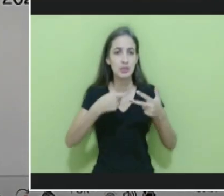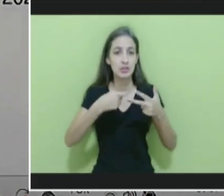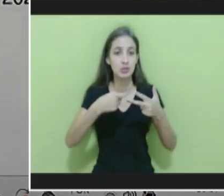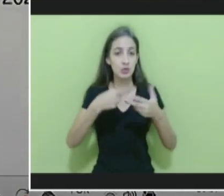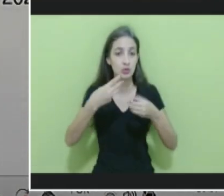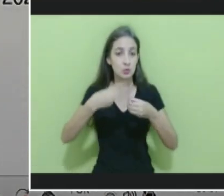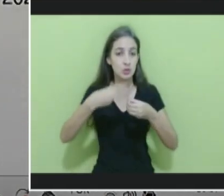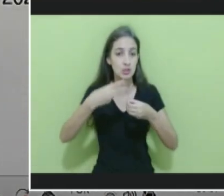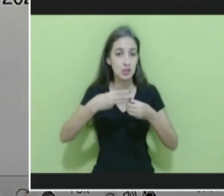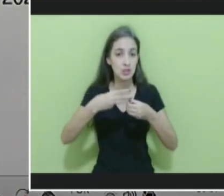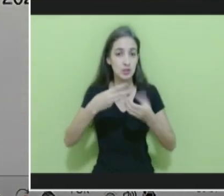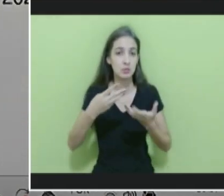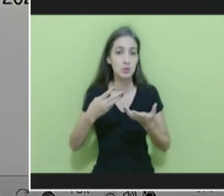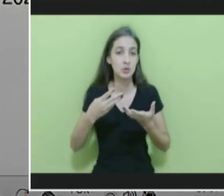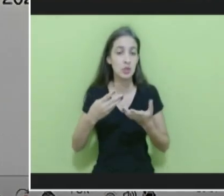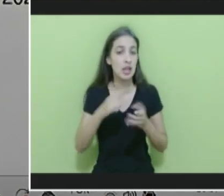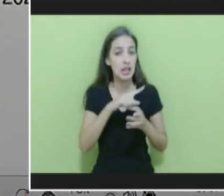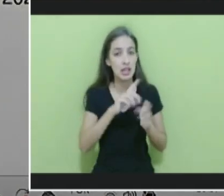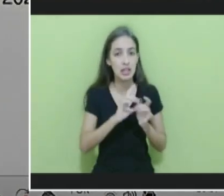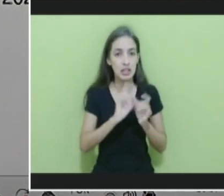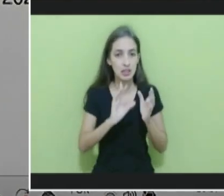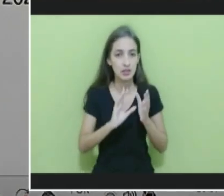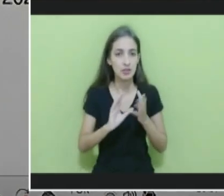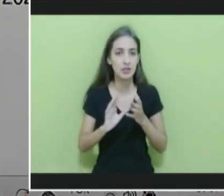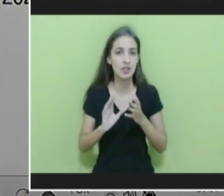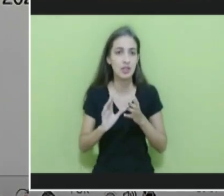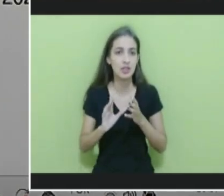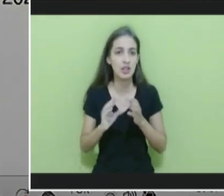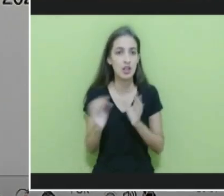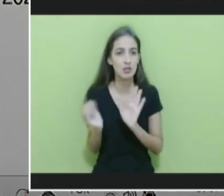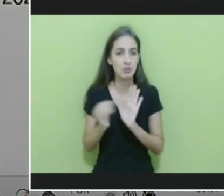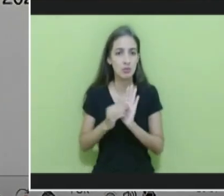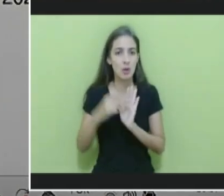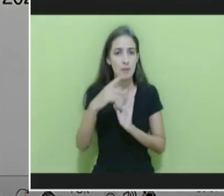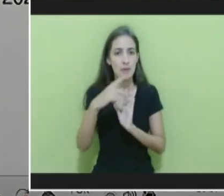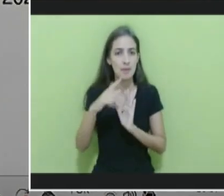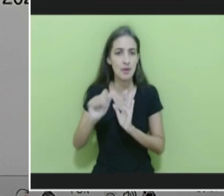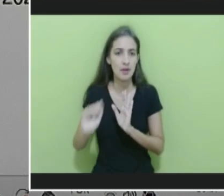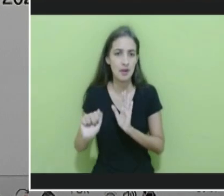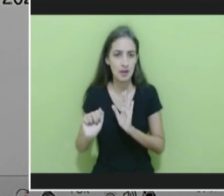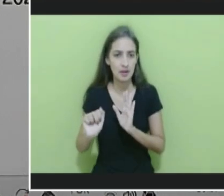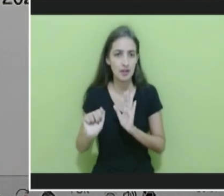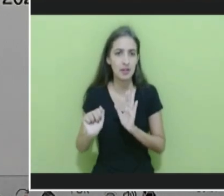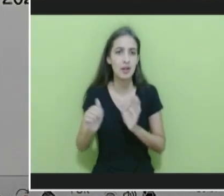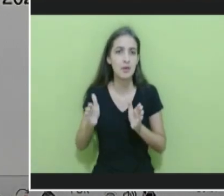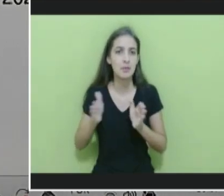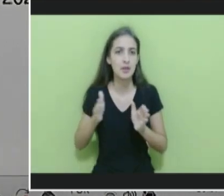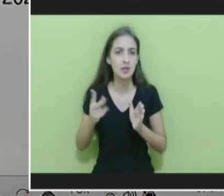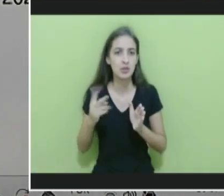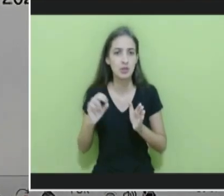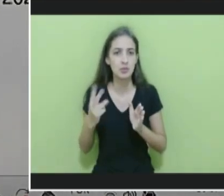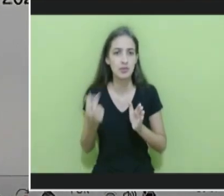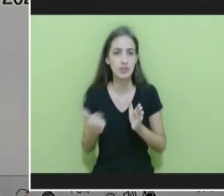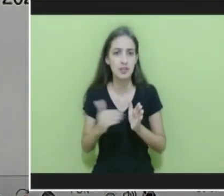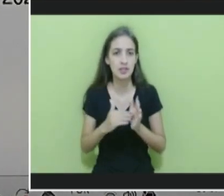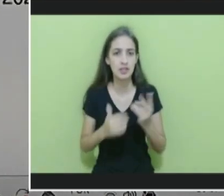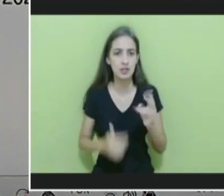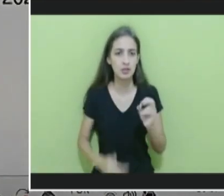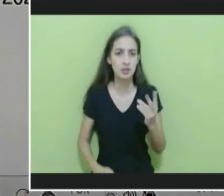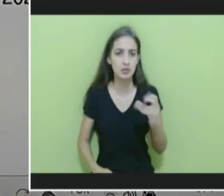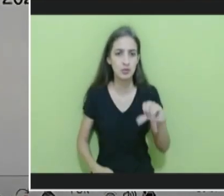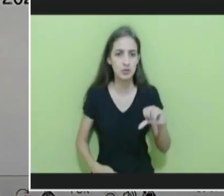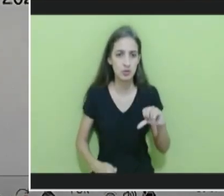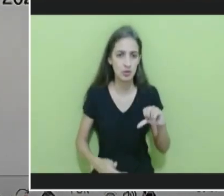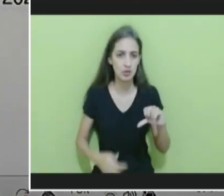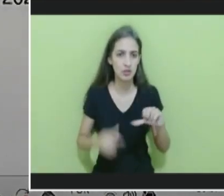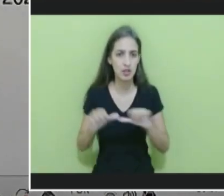no plano plurianual relativo ao período 2026 a 2029 as alterações constantes dessa lei para